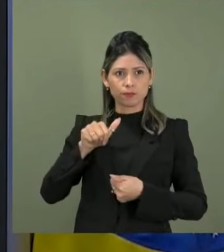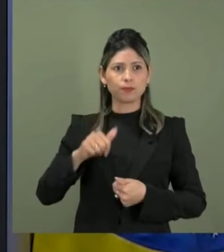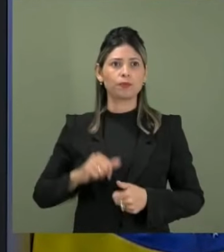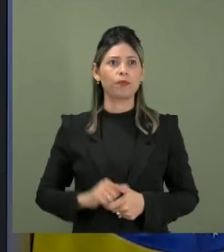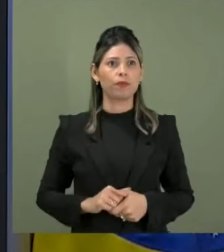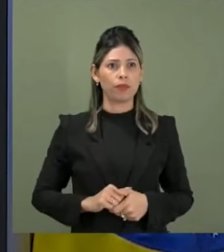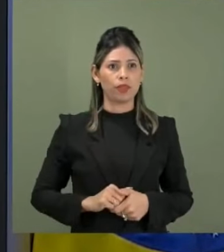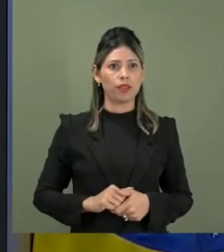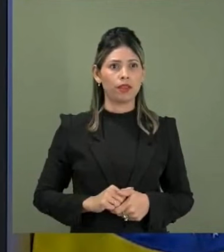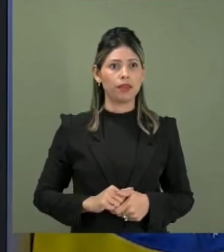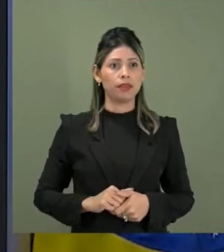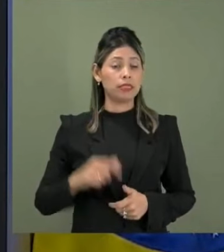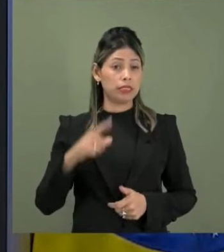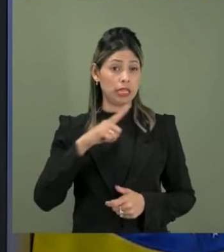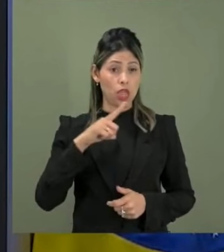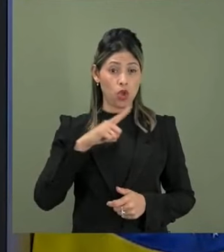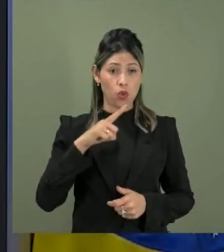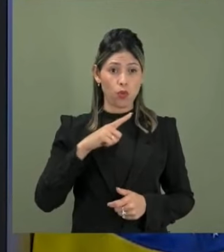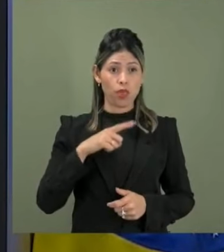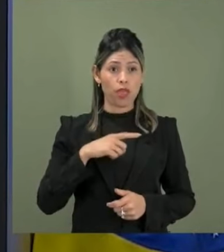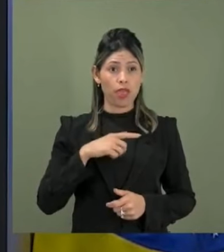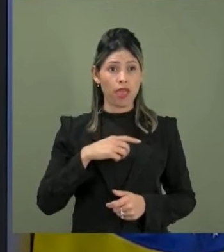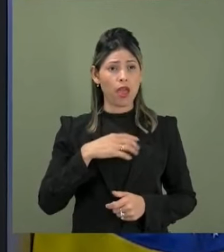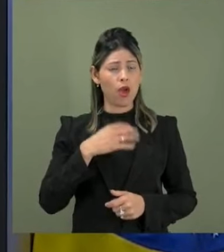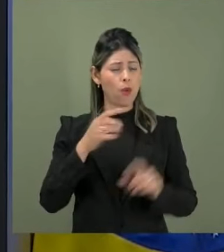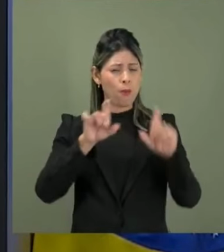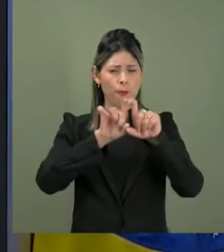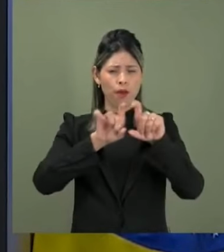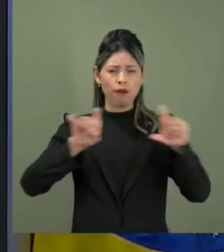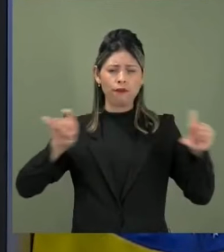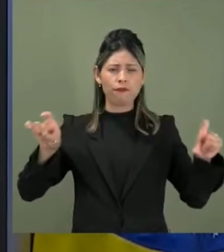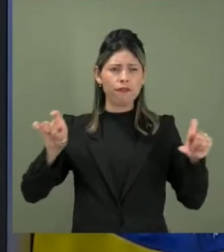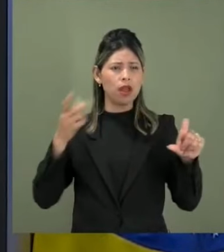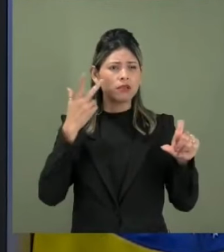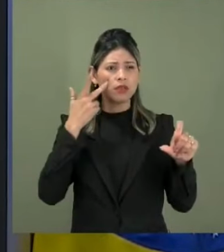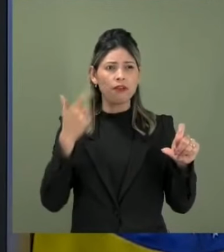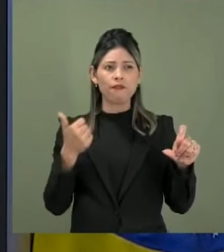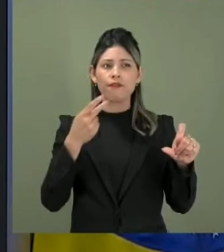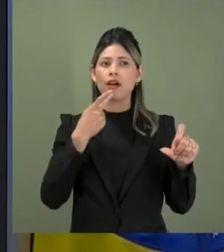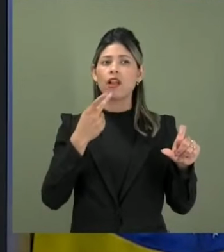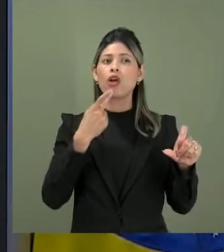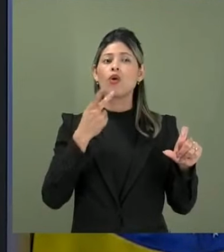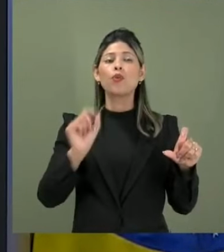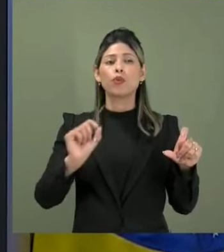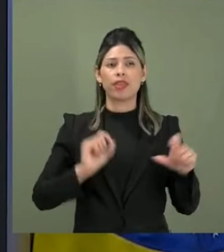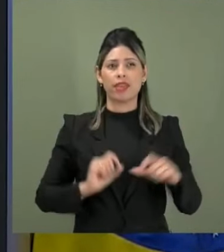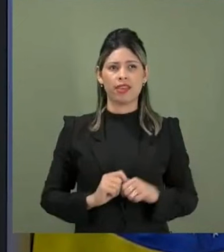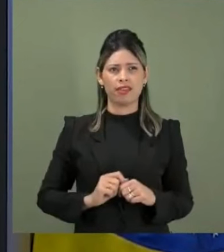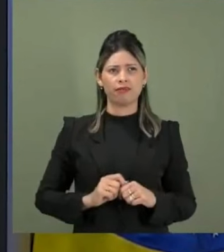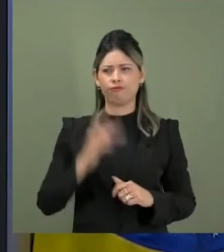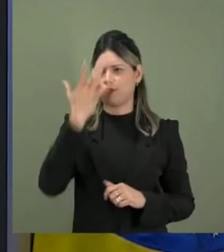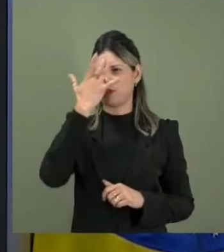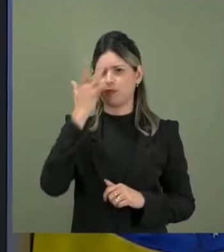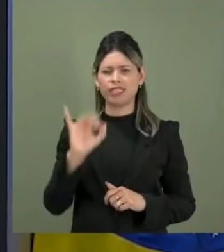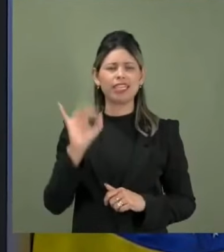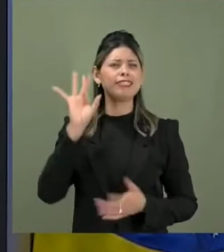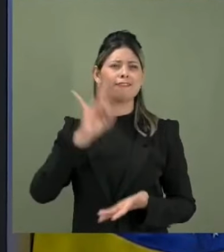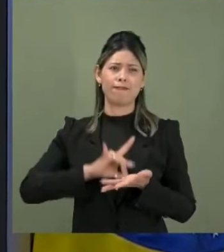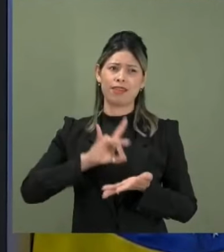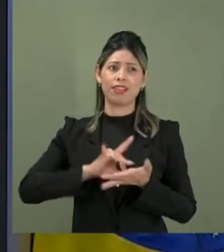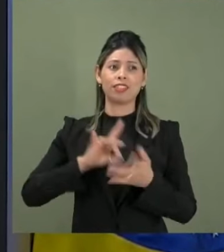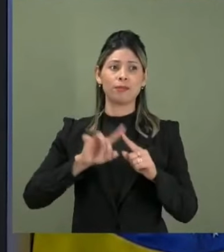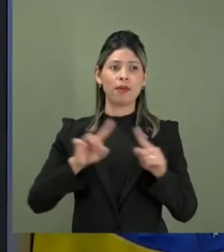Existe um ditado, uma frase, que se atribui a Stalin. Não sei se é verdade, mas se atribui a